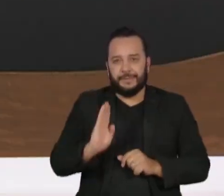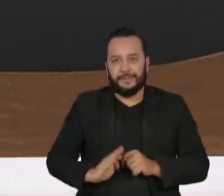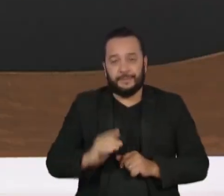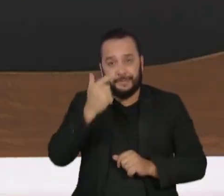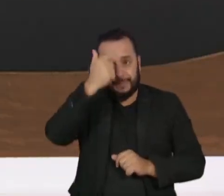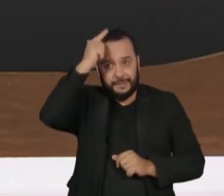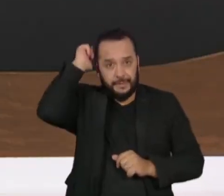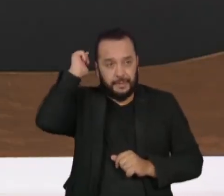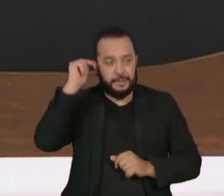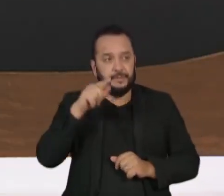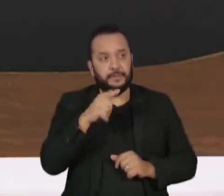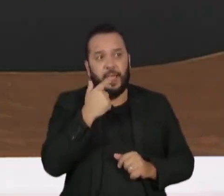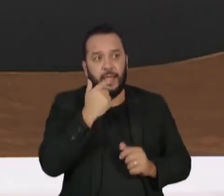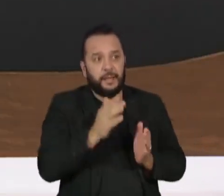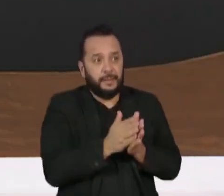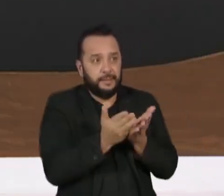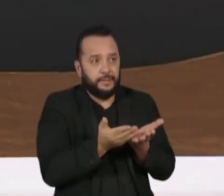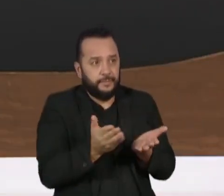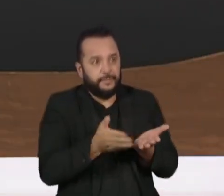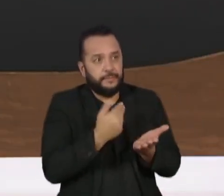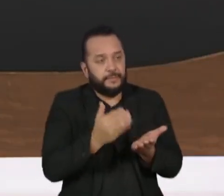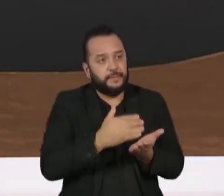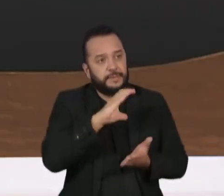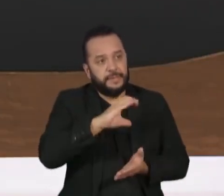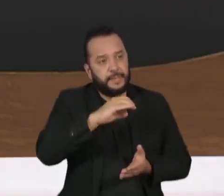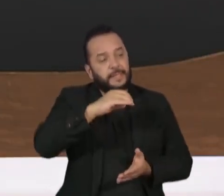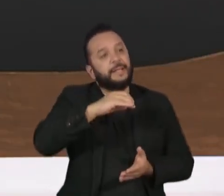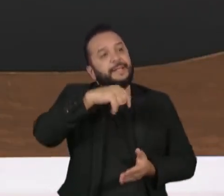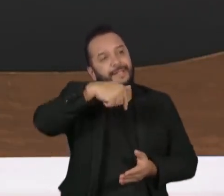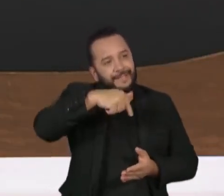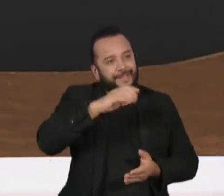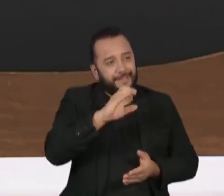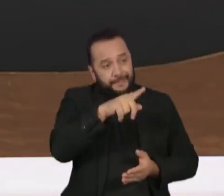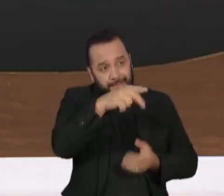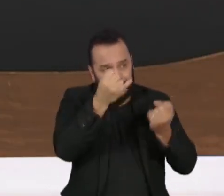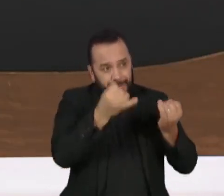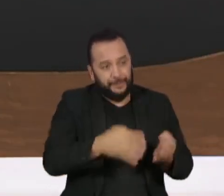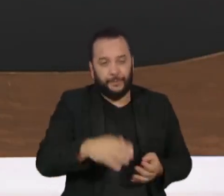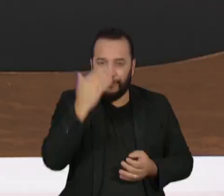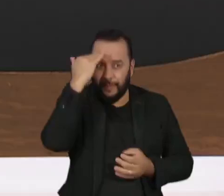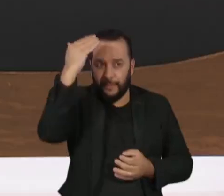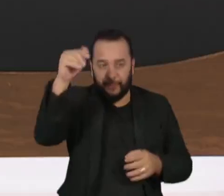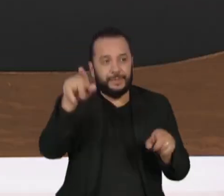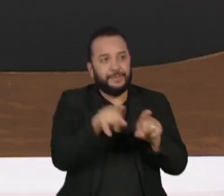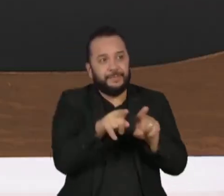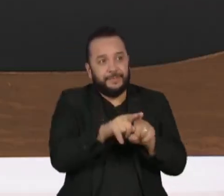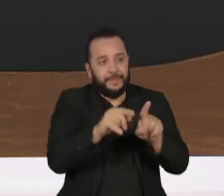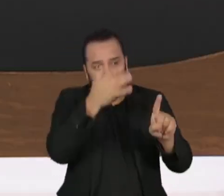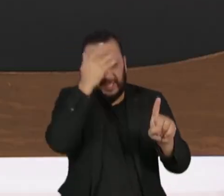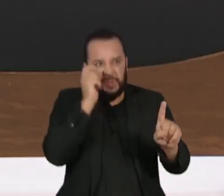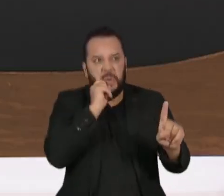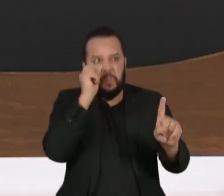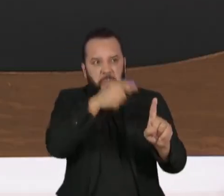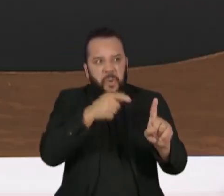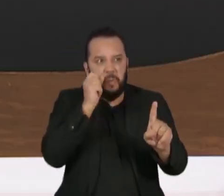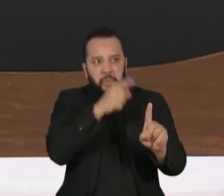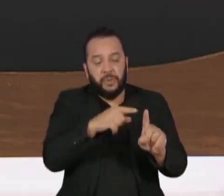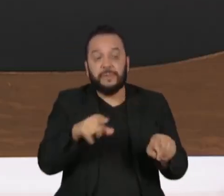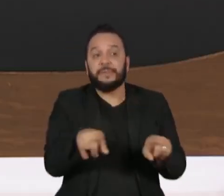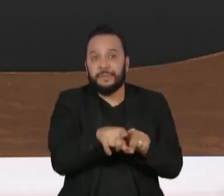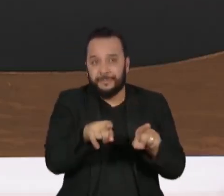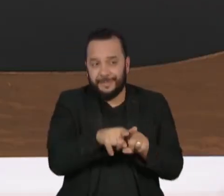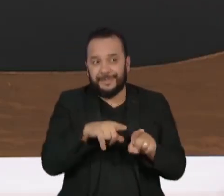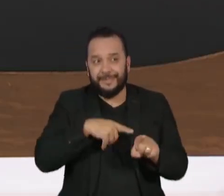Taz, no capítulo aqui do livro do CQC, você aborda o sucesso do programa, fala dos haters, aborda até uma teoria da